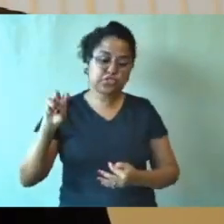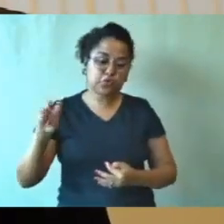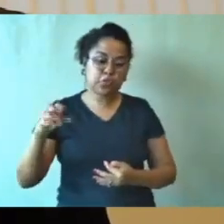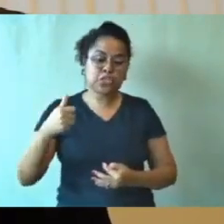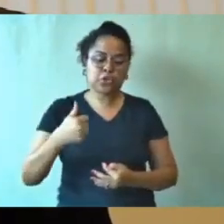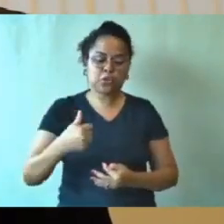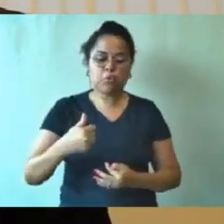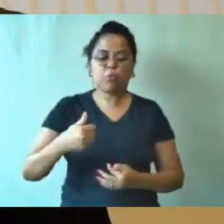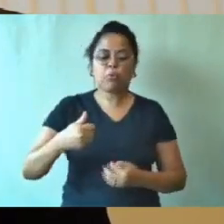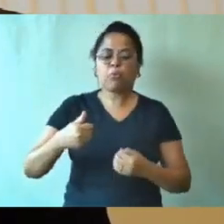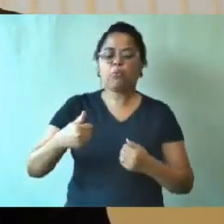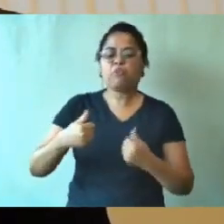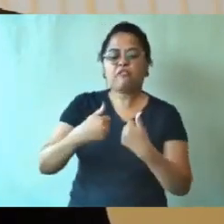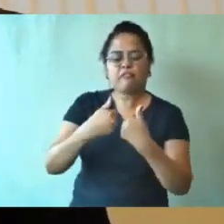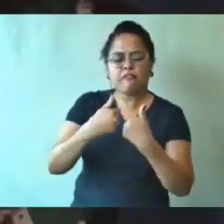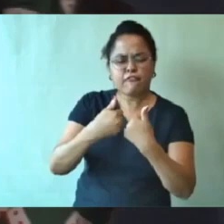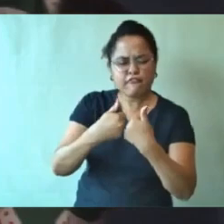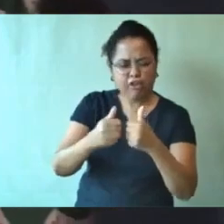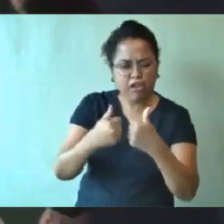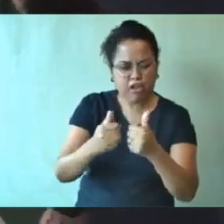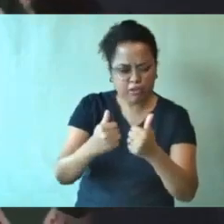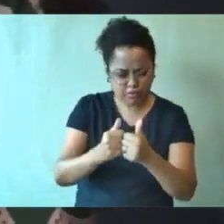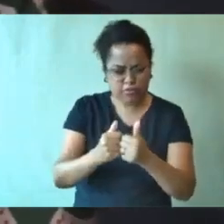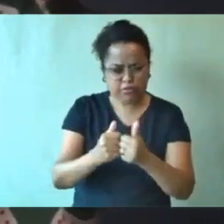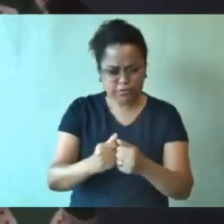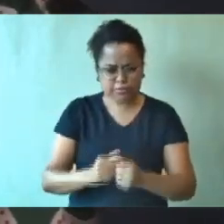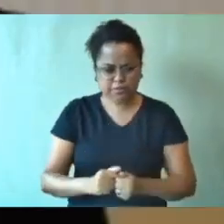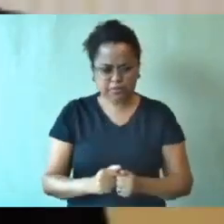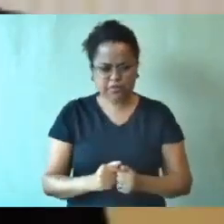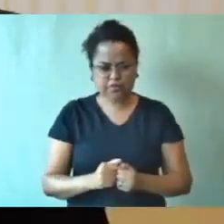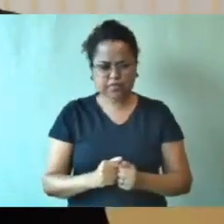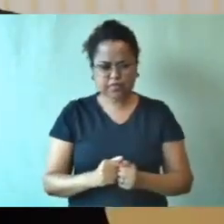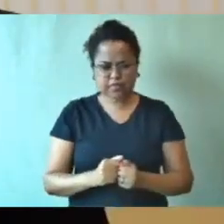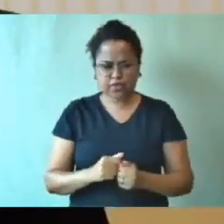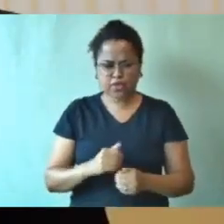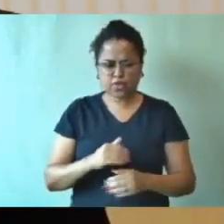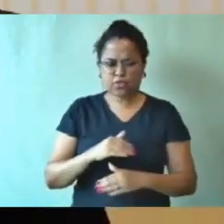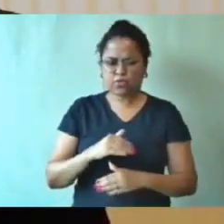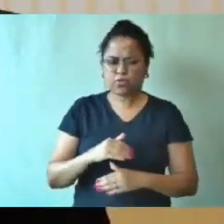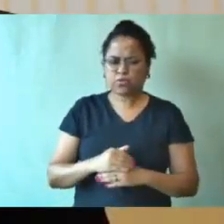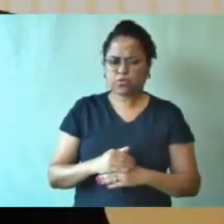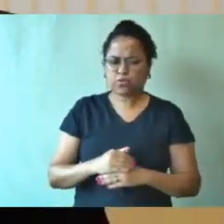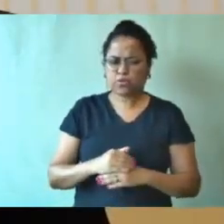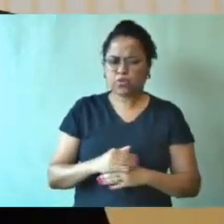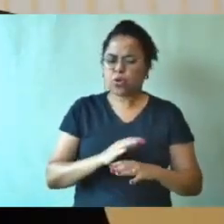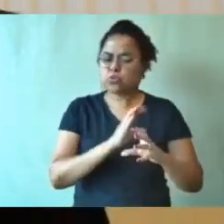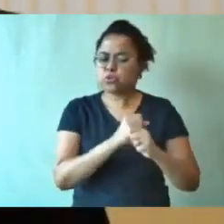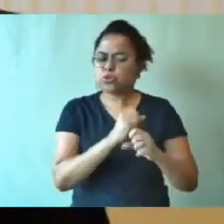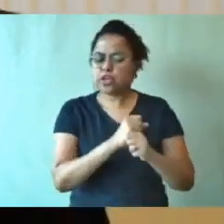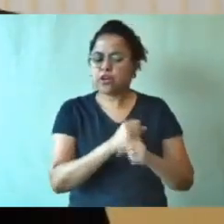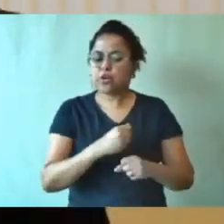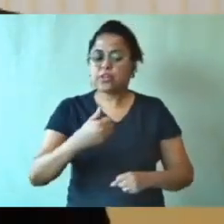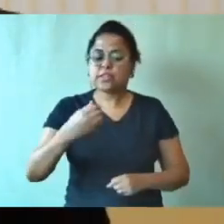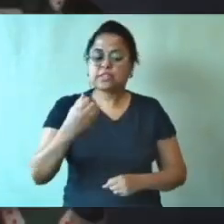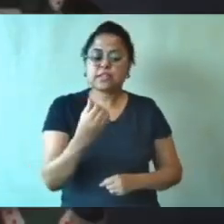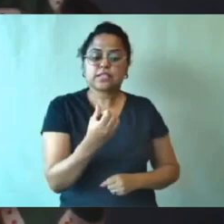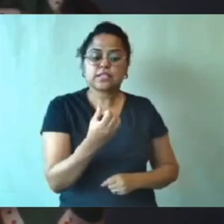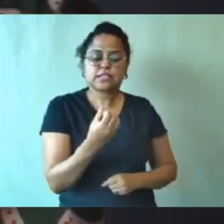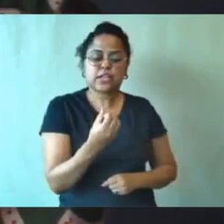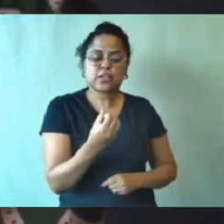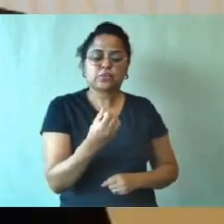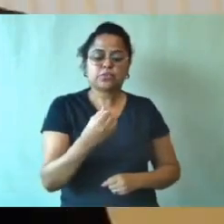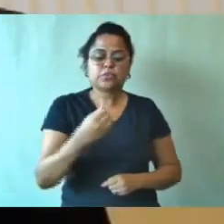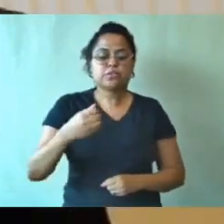veículos. Isso. Total de veículos do consórcio é 686. Dos